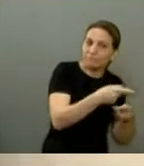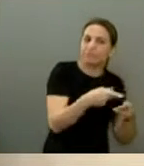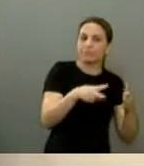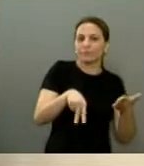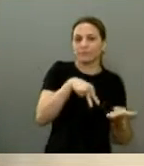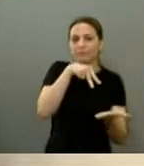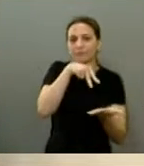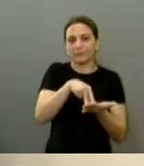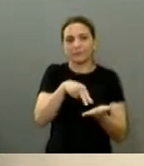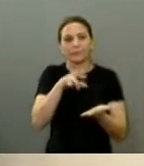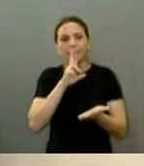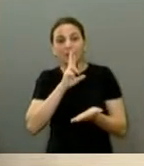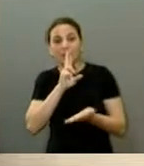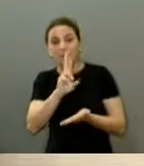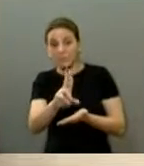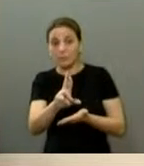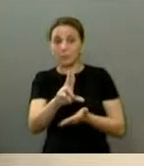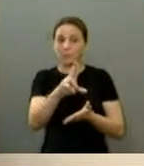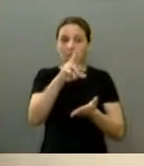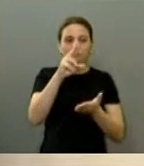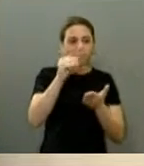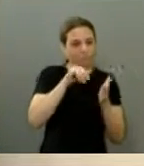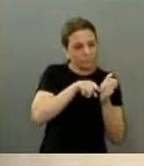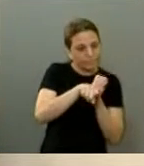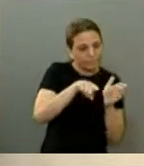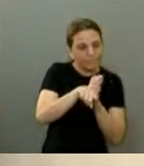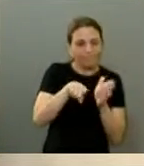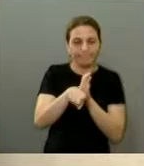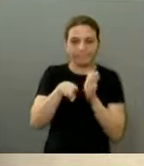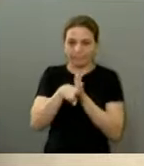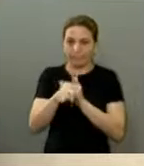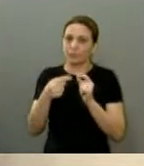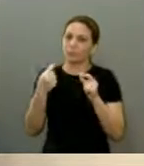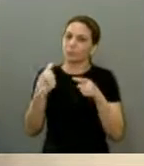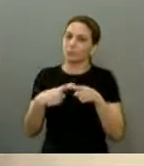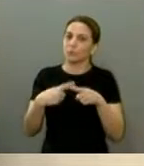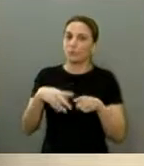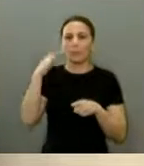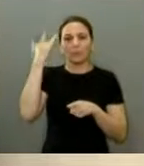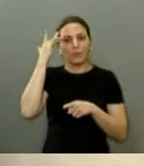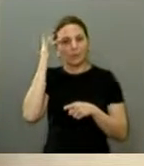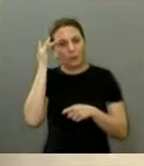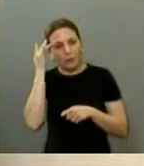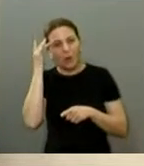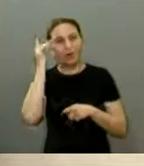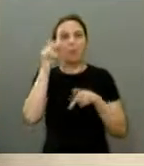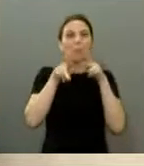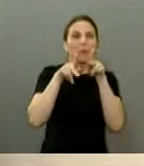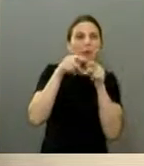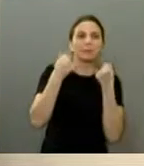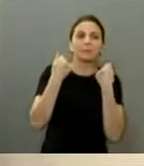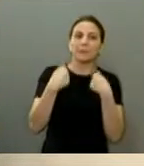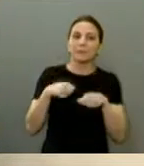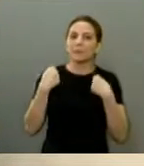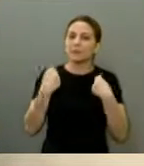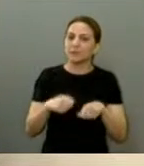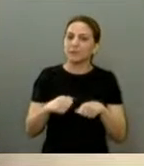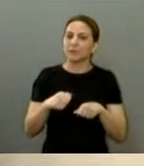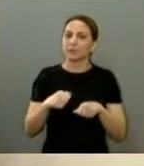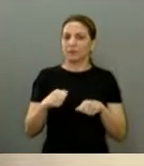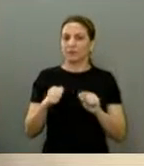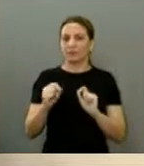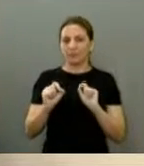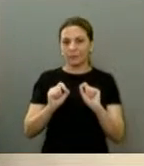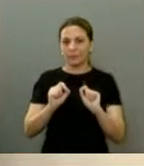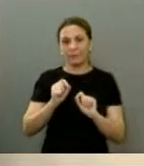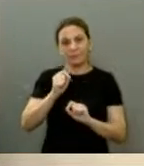tribuna o resultado dessa apuração, porque eu acho que a população de Araraquara merece. Tá? E